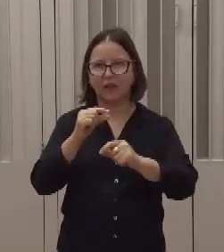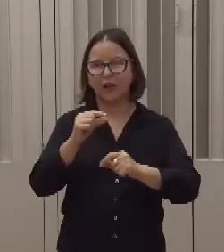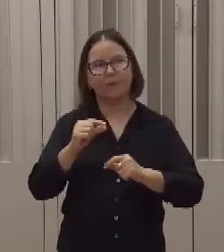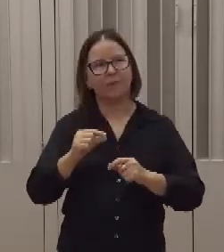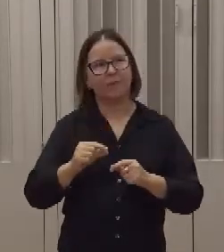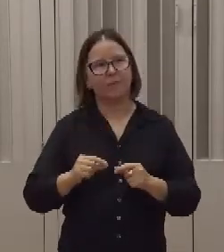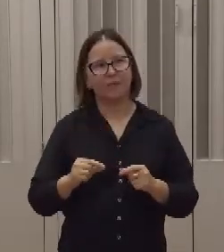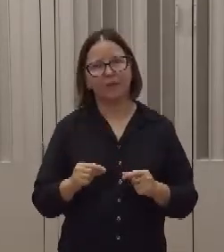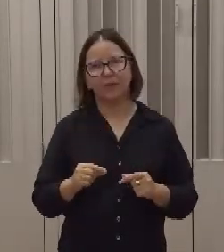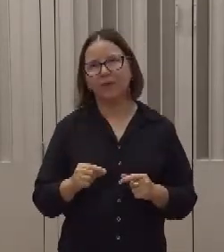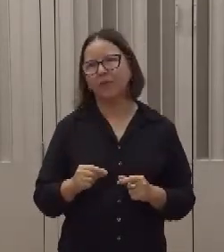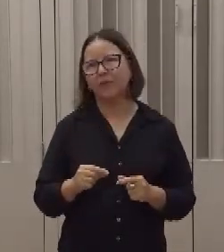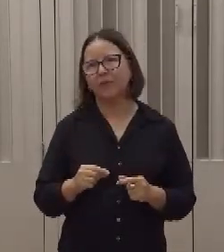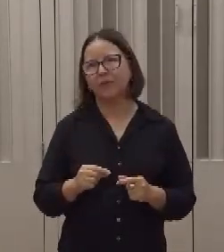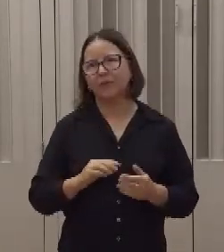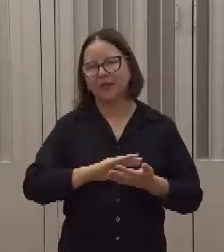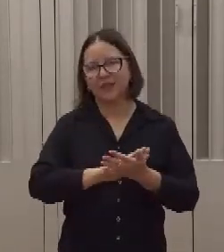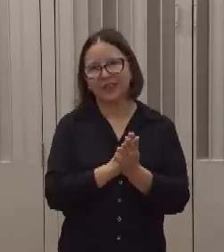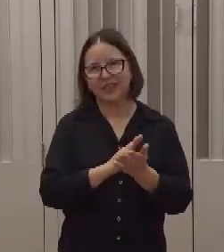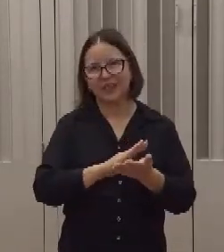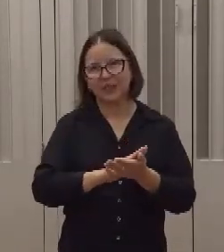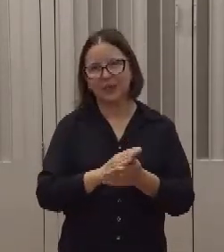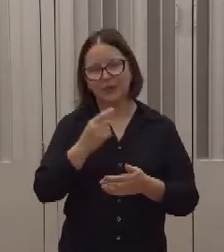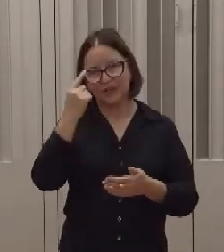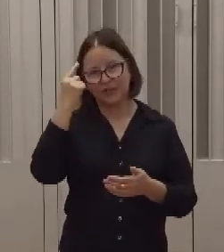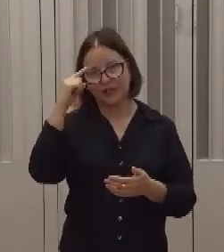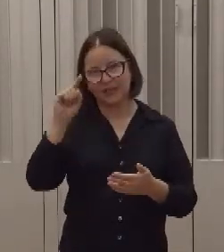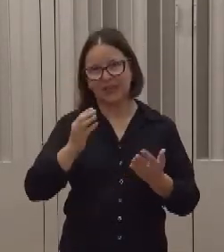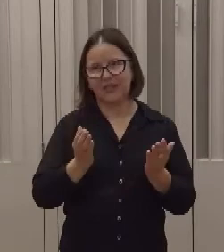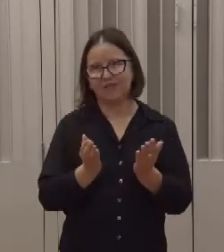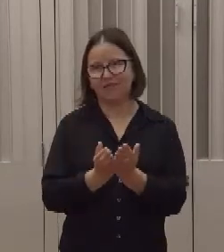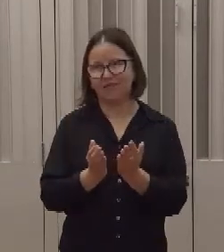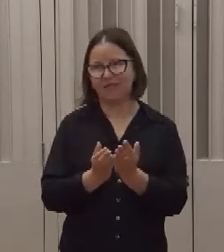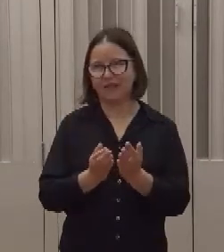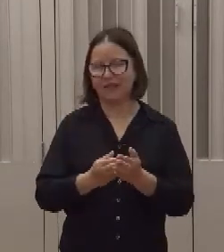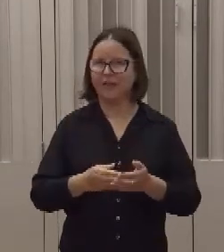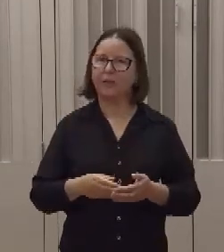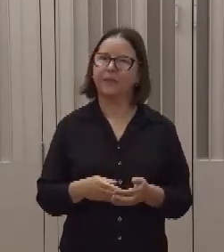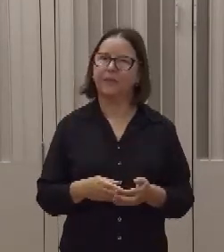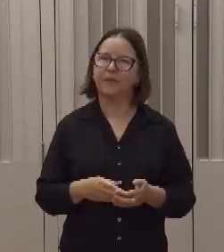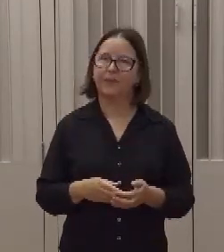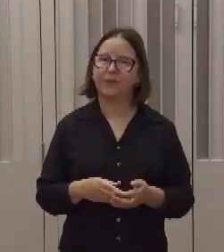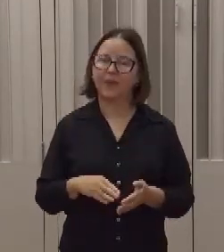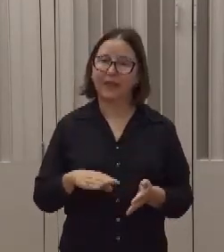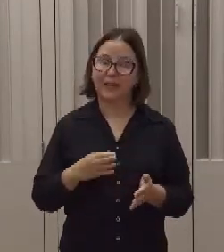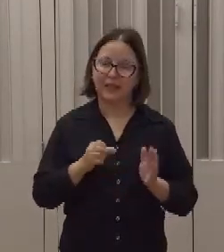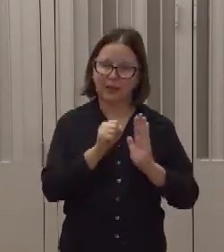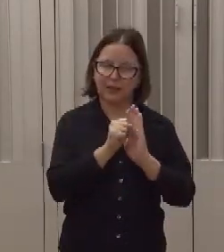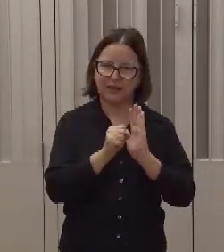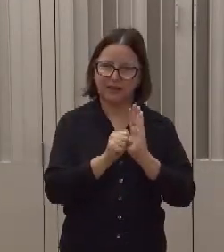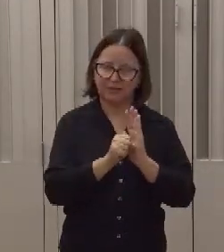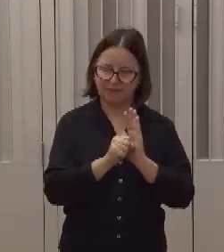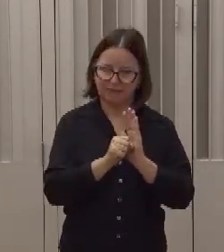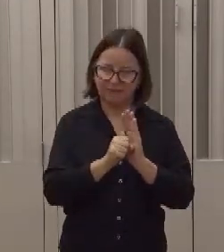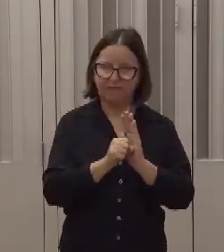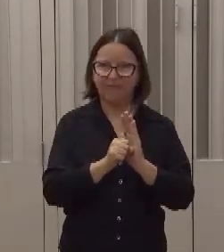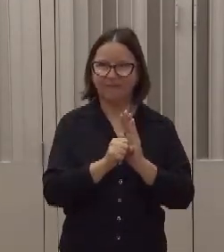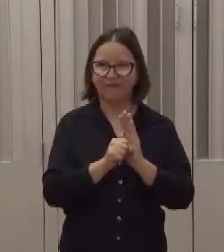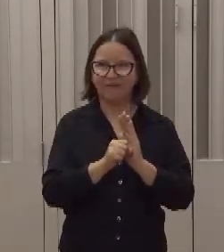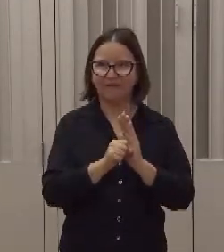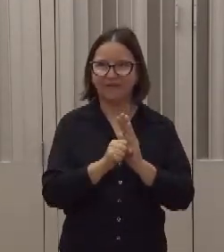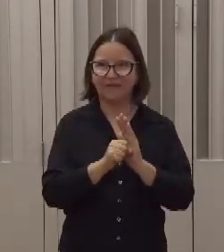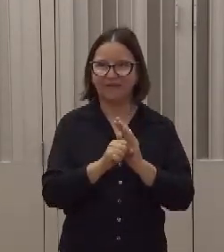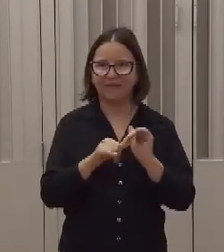e de naturalismo. E o secularismo diz basicamente o seguinte: você quer ter o